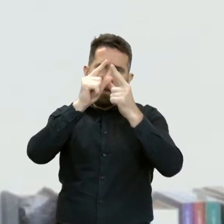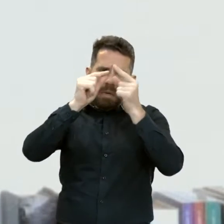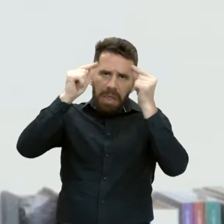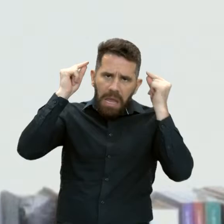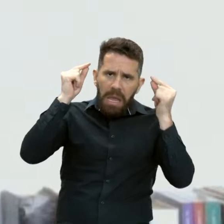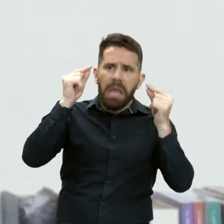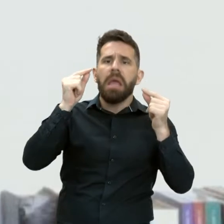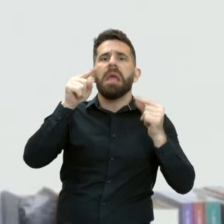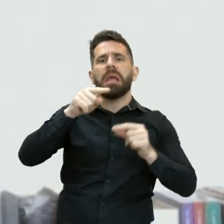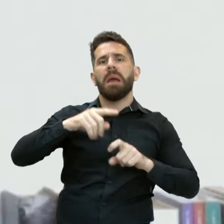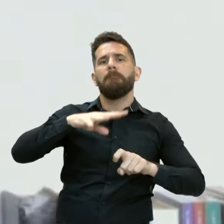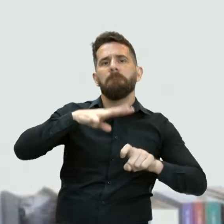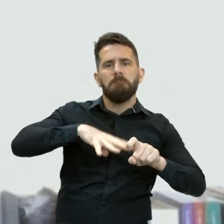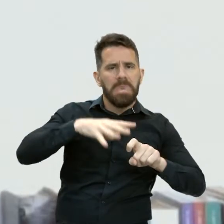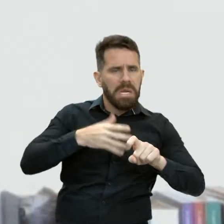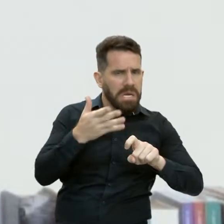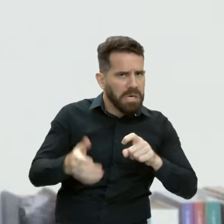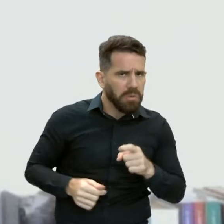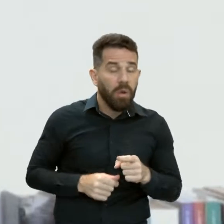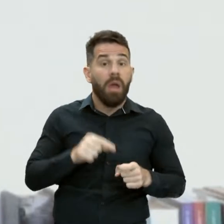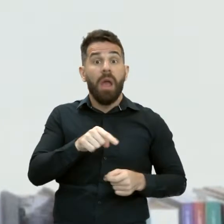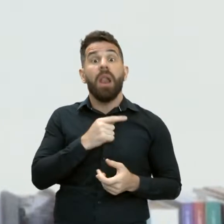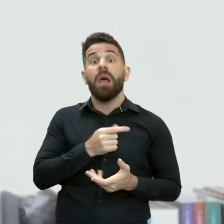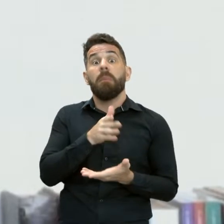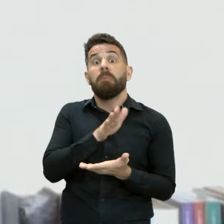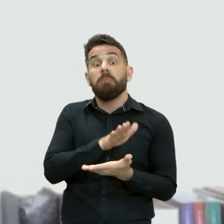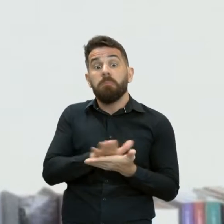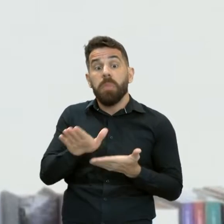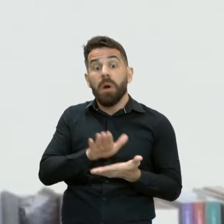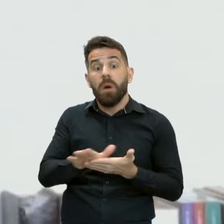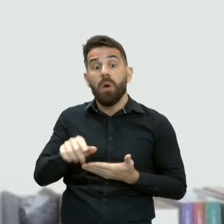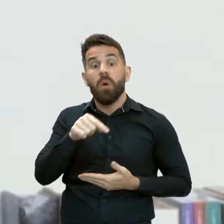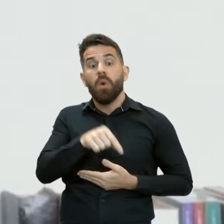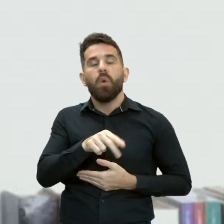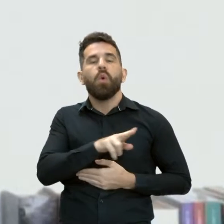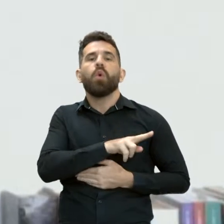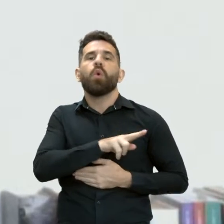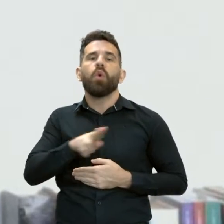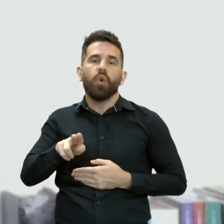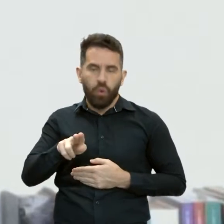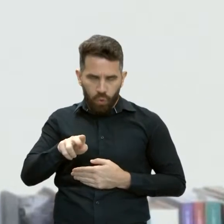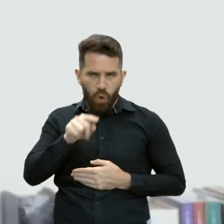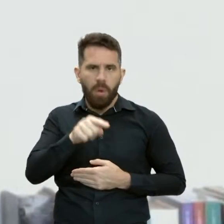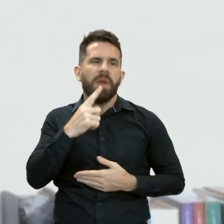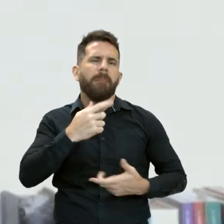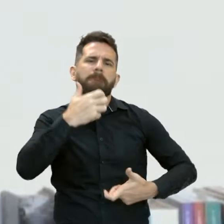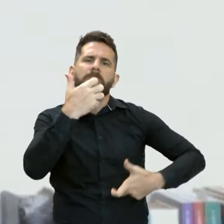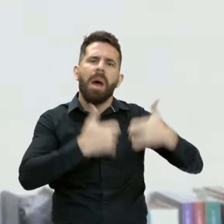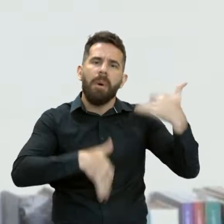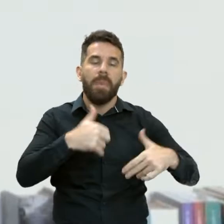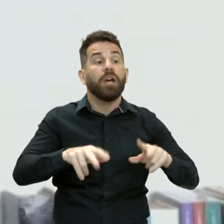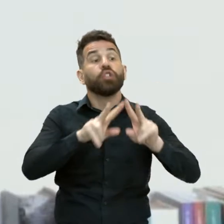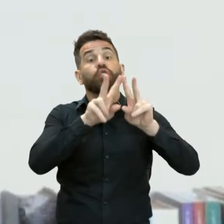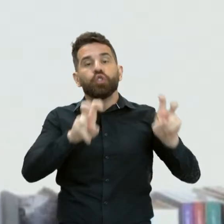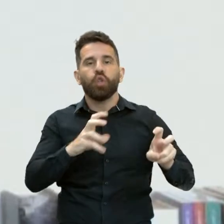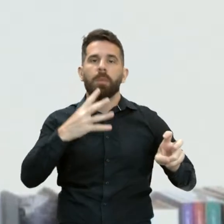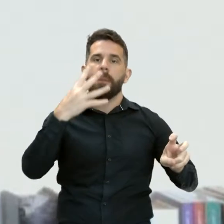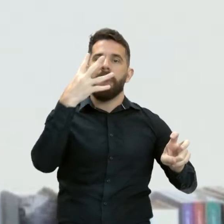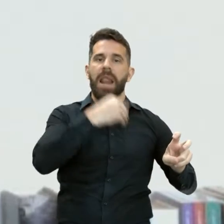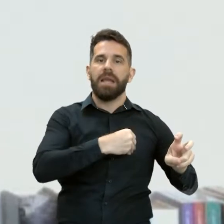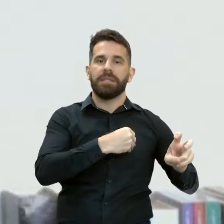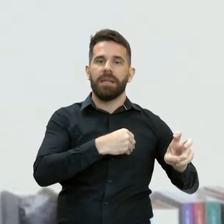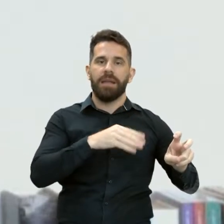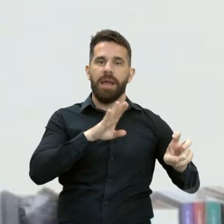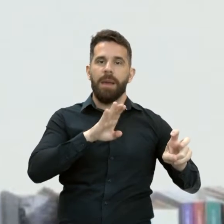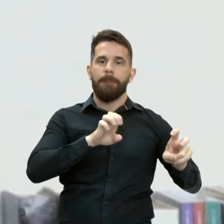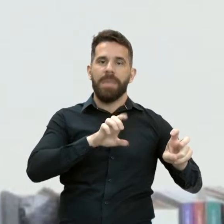e ela começa com uma publicação chamada Dissertação sobre a Beleza, que, na verdade, foi um discurso que ela fez